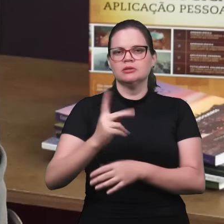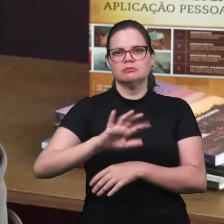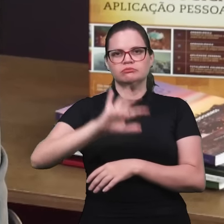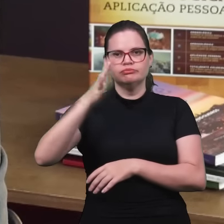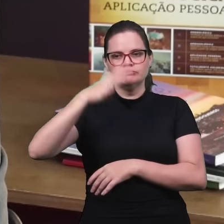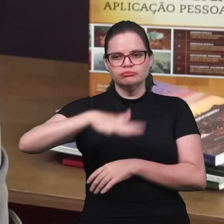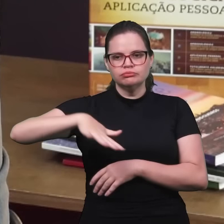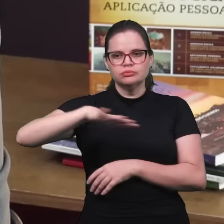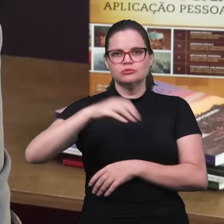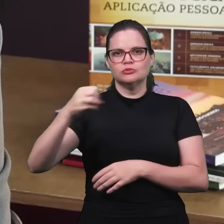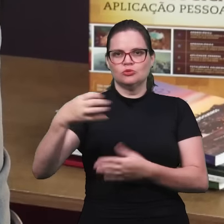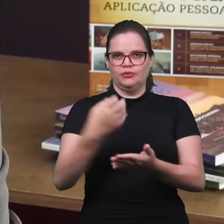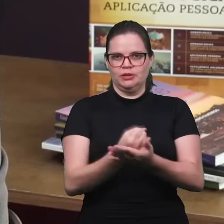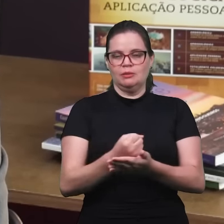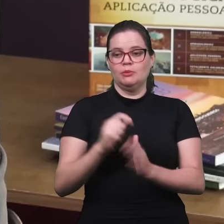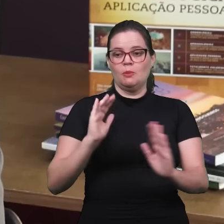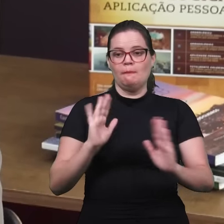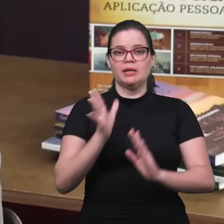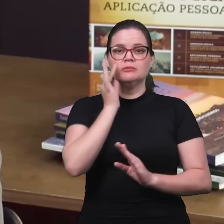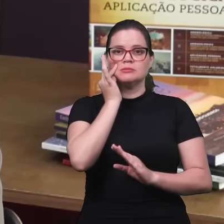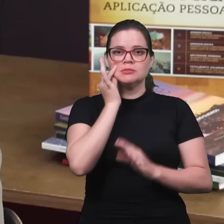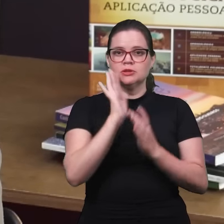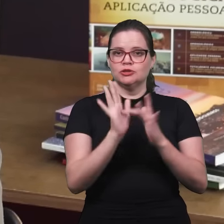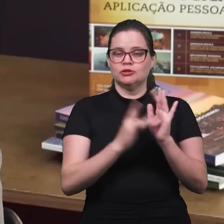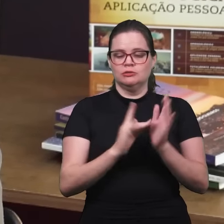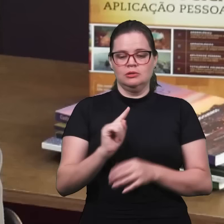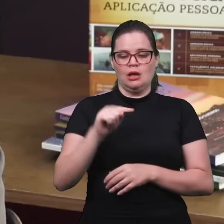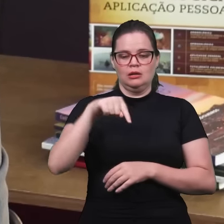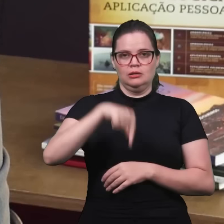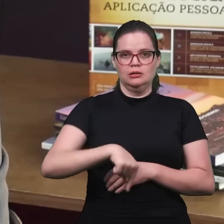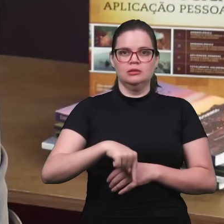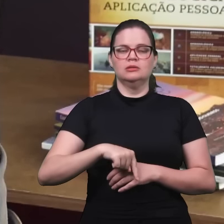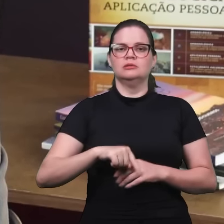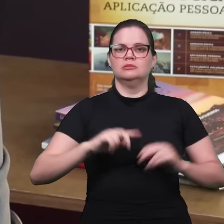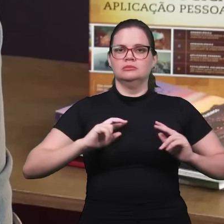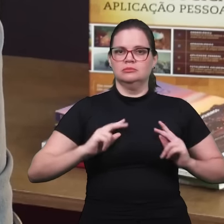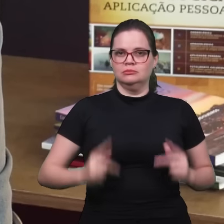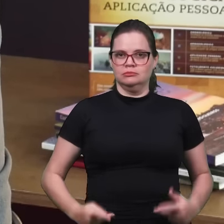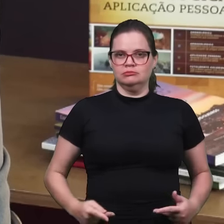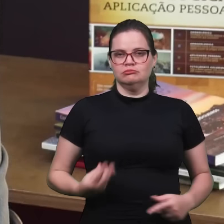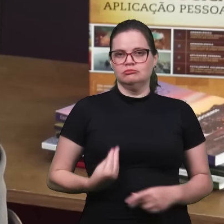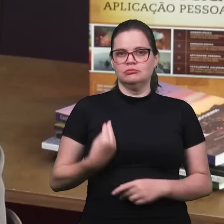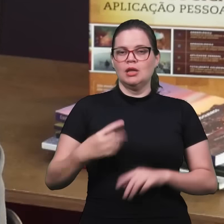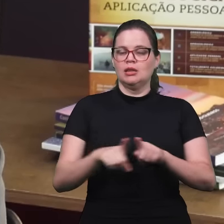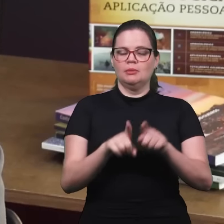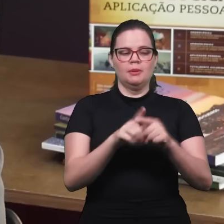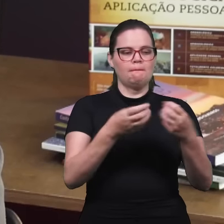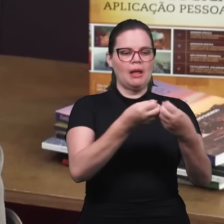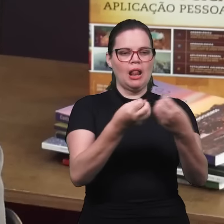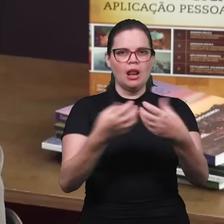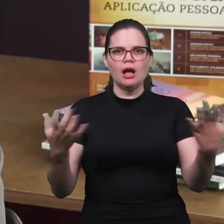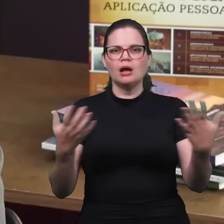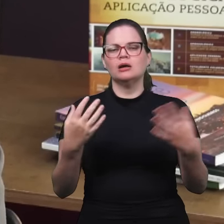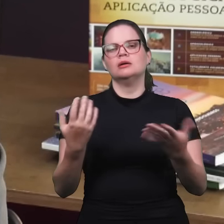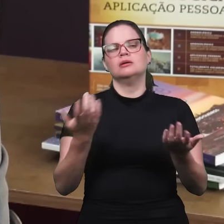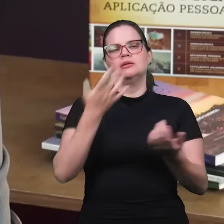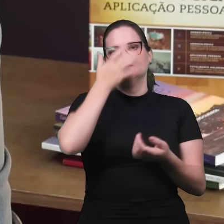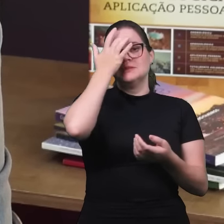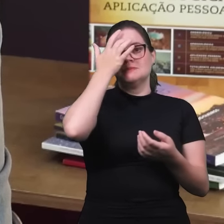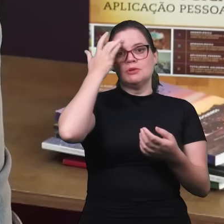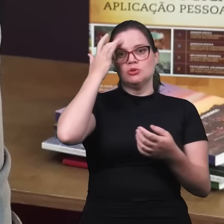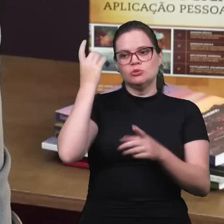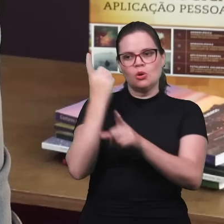na vida do Senhor, no ministério de Jesus, falar também dos milagres, dos encontros, sobre